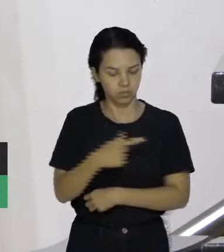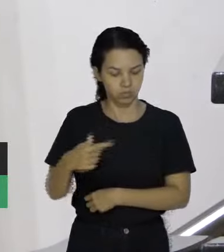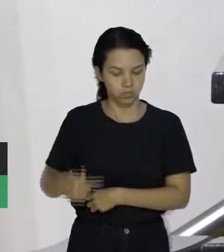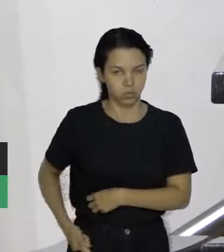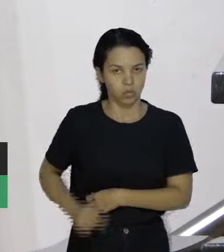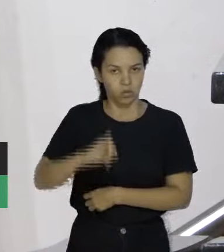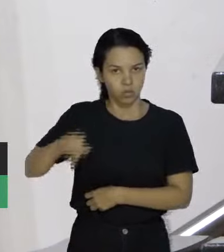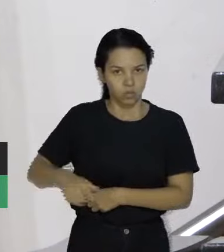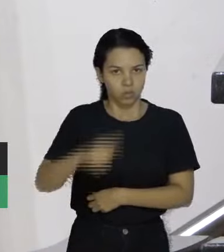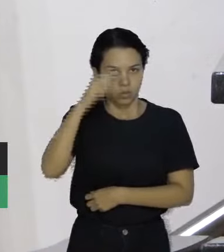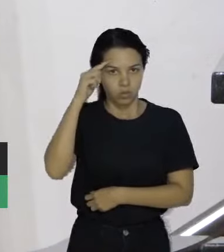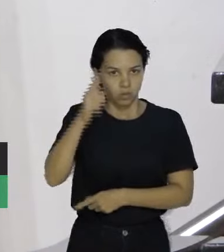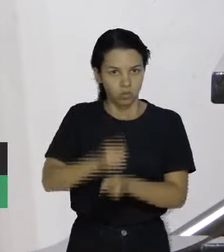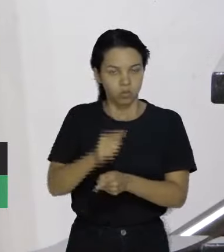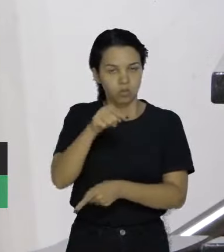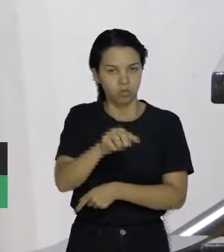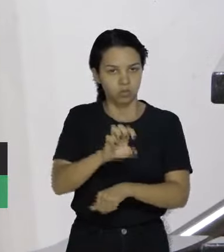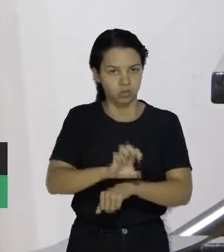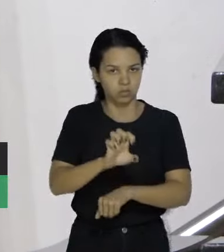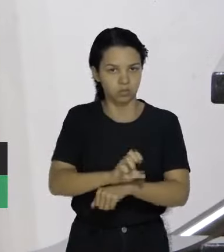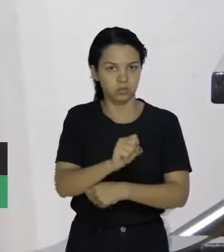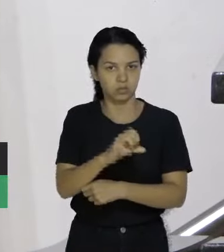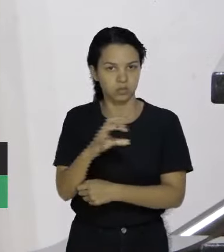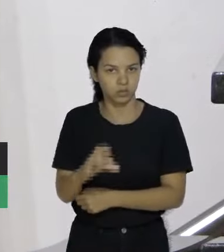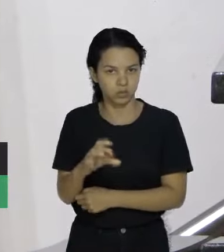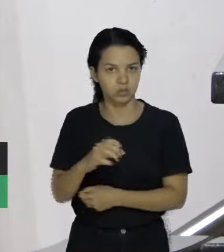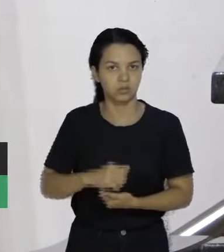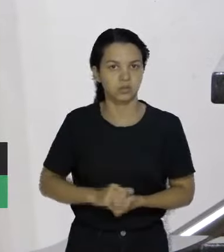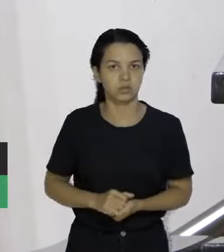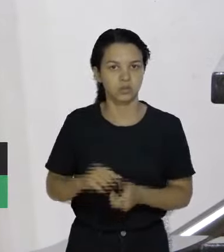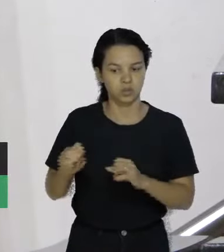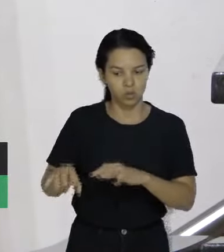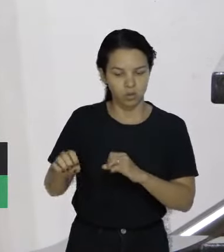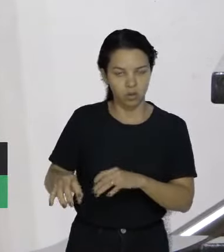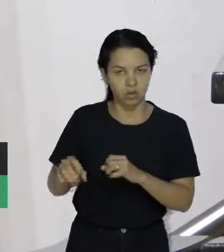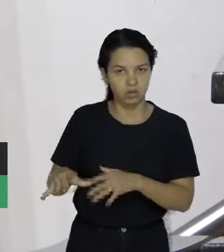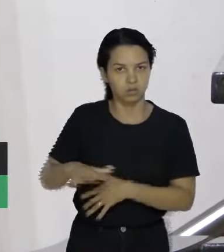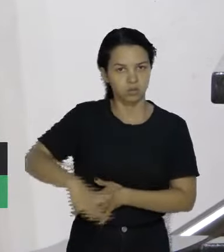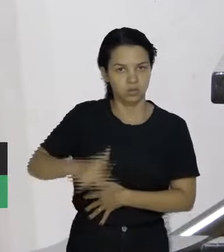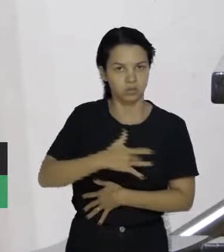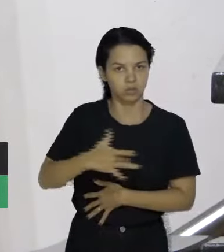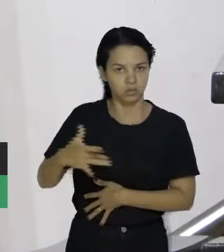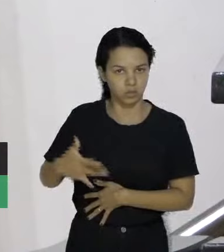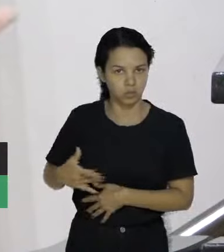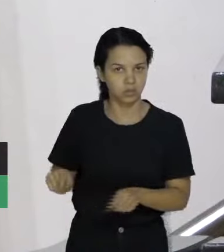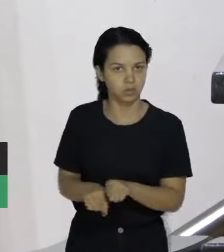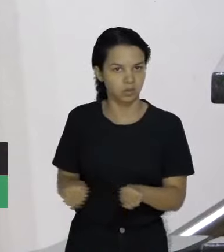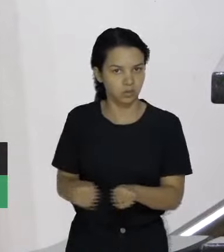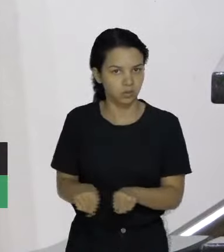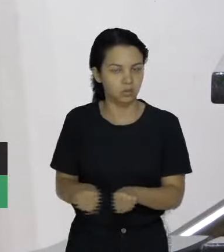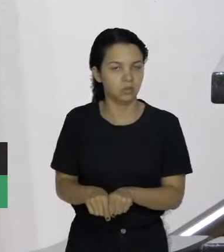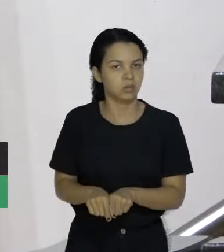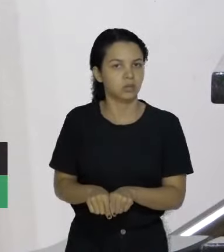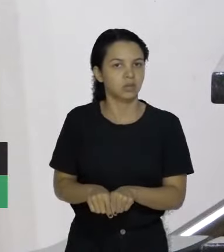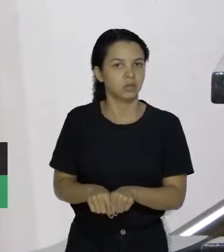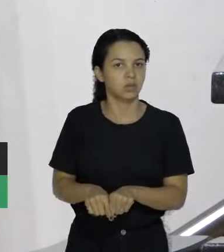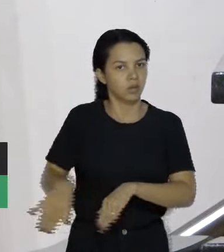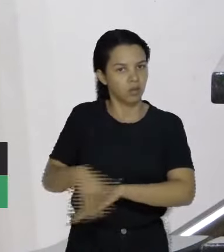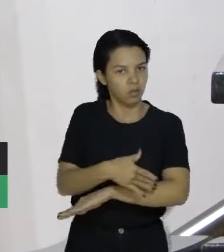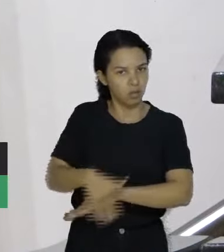o Estado de Santa Catarina na educação está sendo na saúde nas estradas abandona